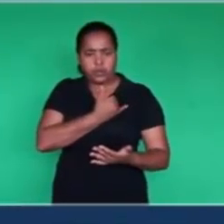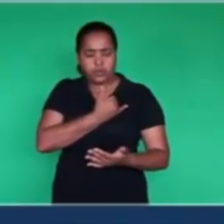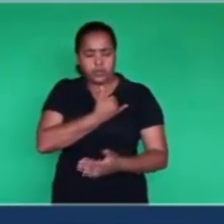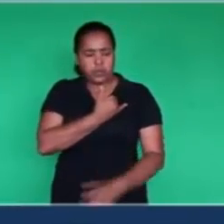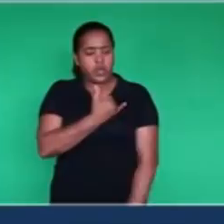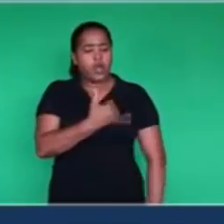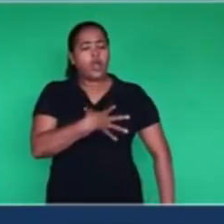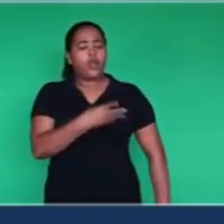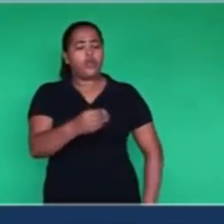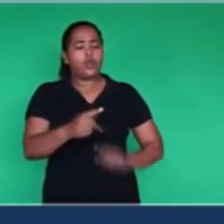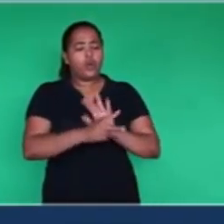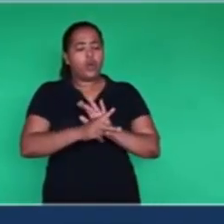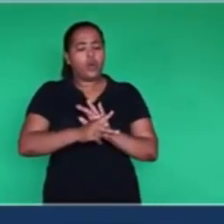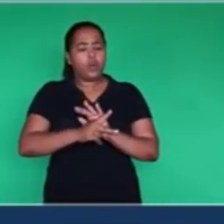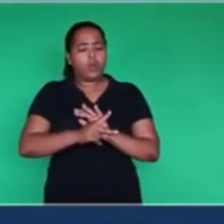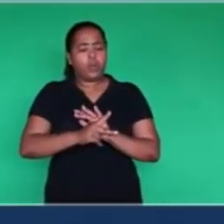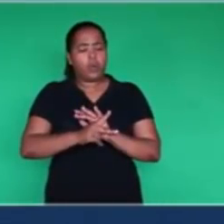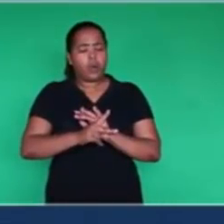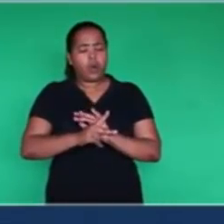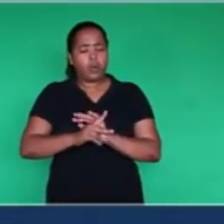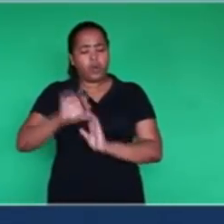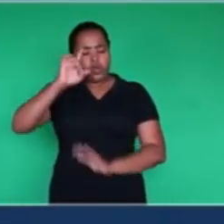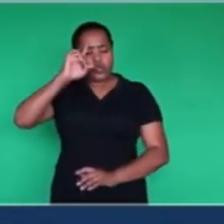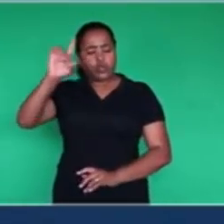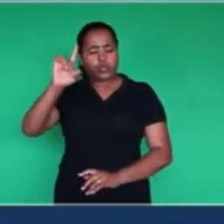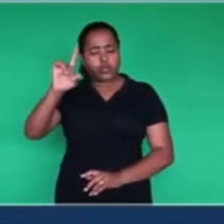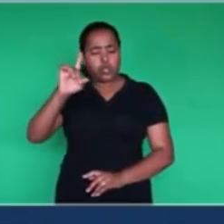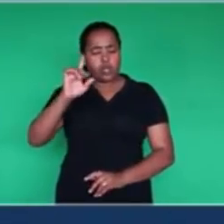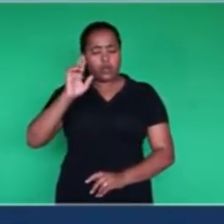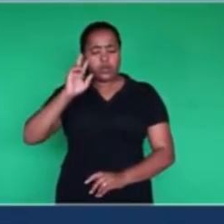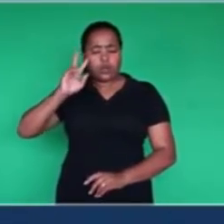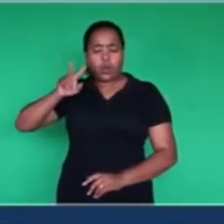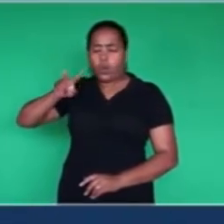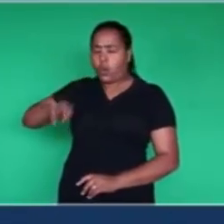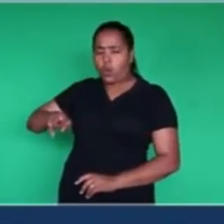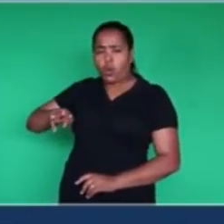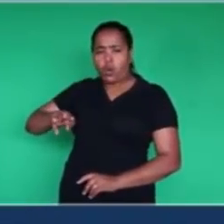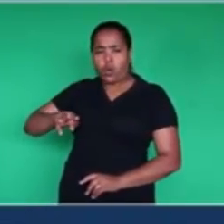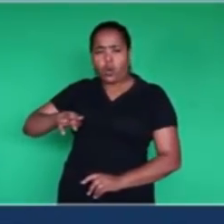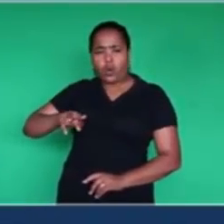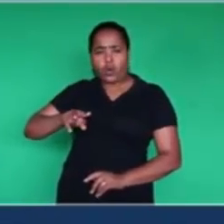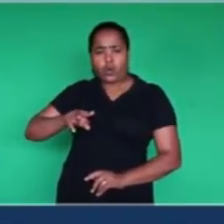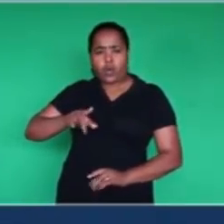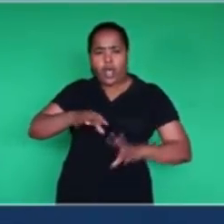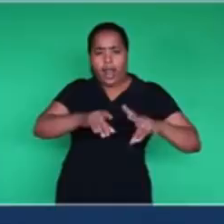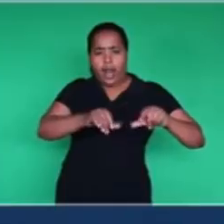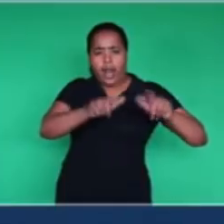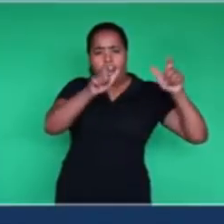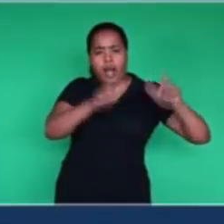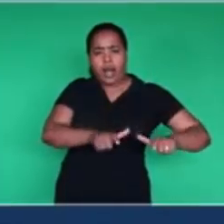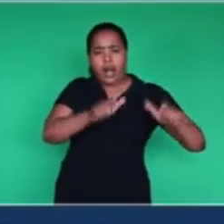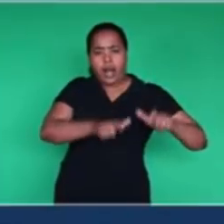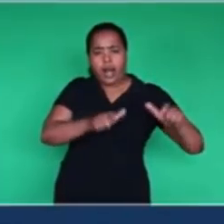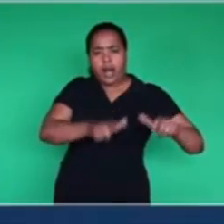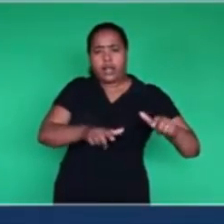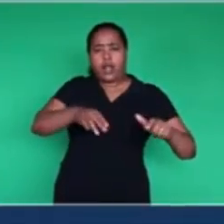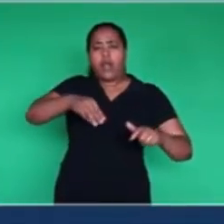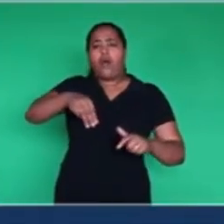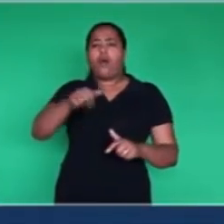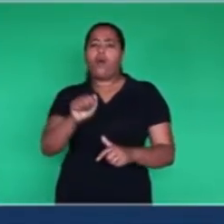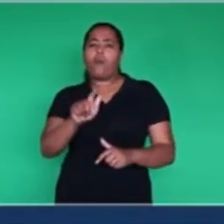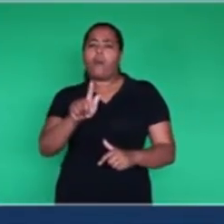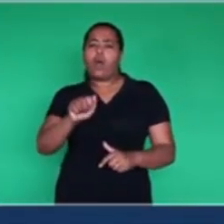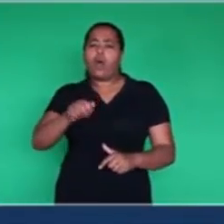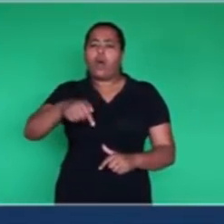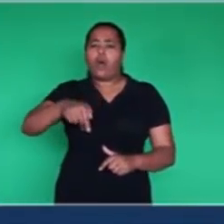homem, dirige o teu rosto contra Gog, terra de Magog, príncipe e chefe de Meseque e de